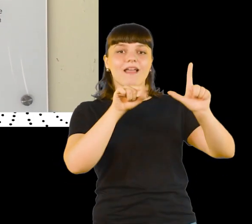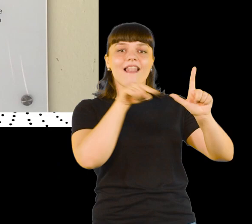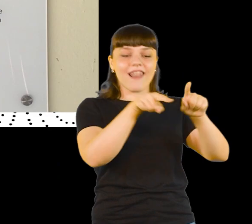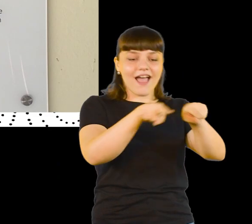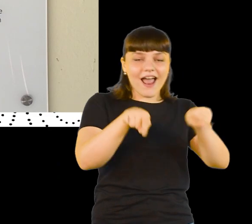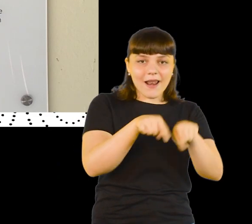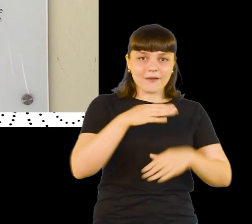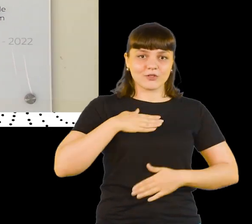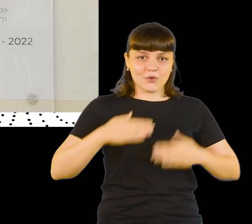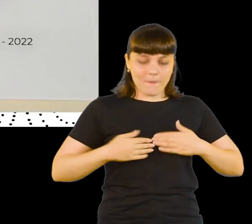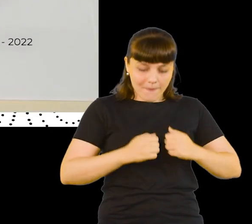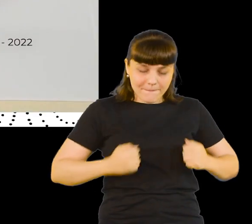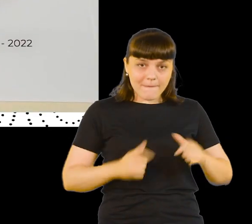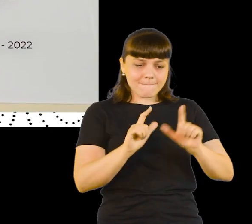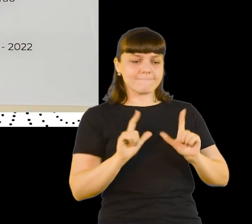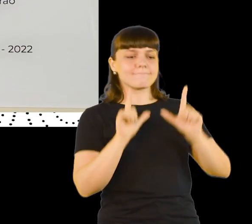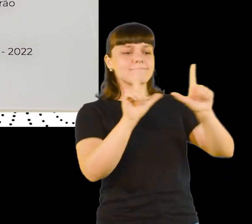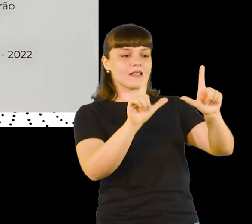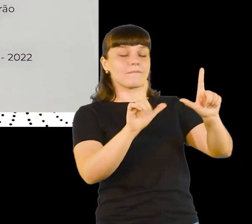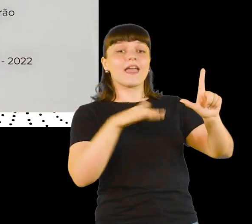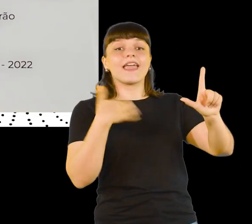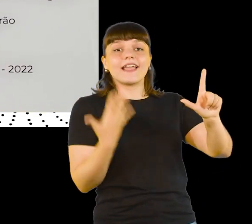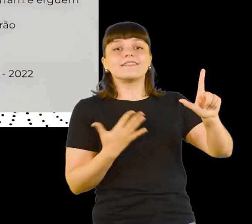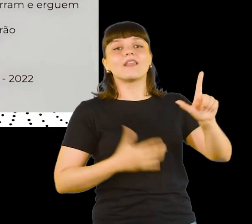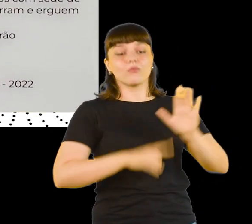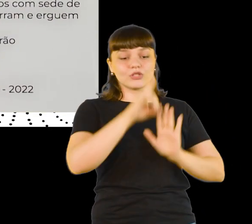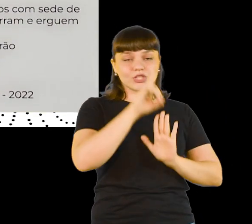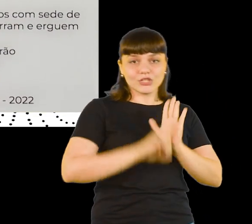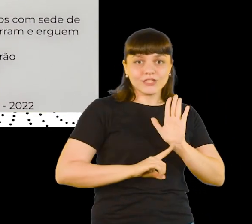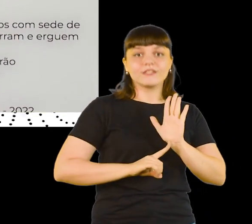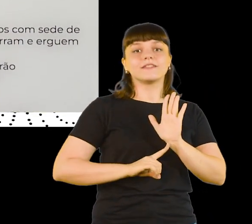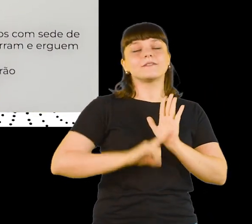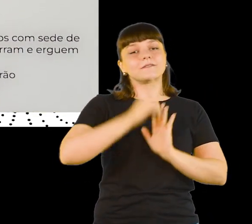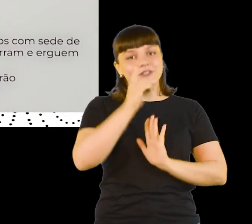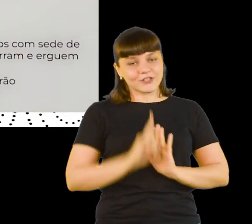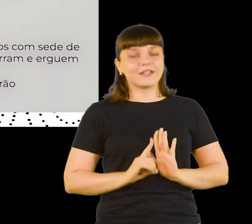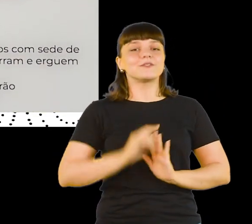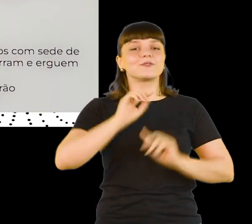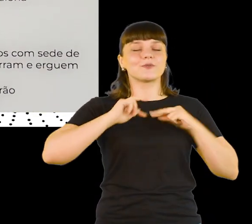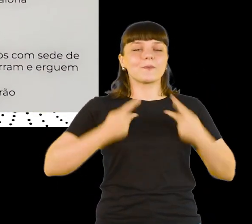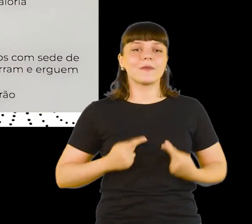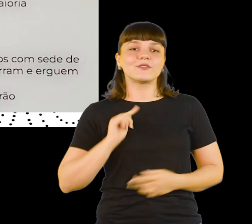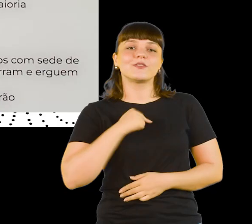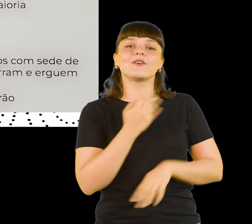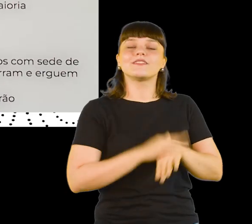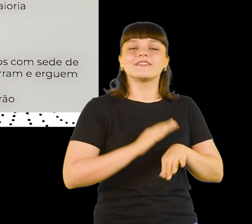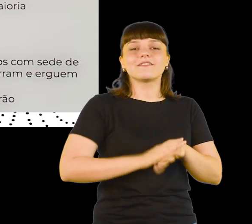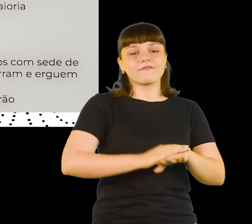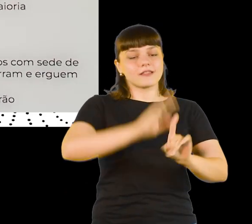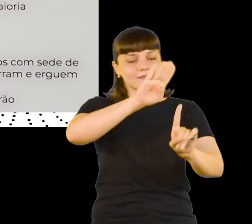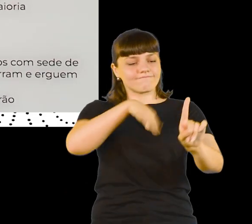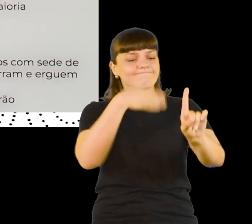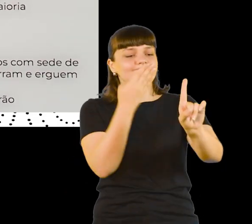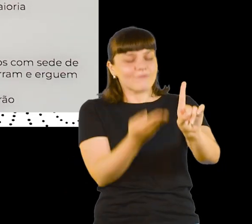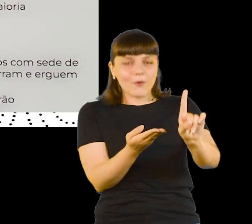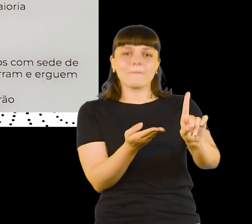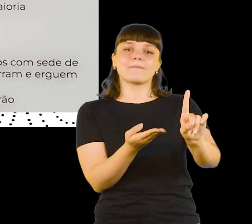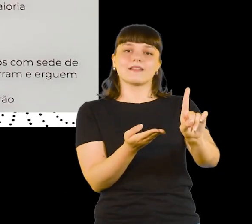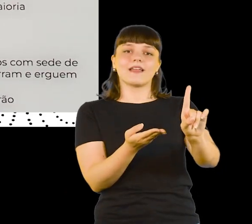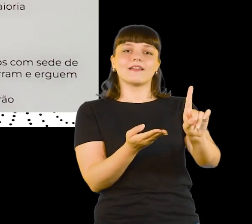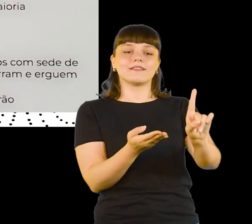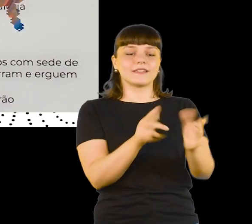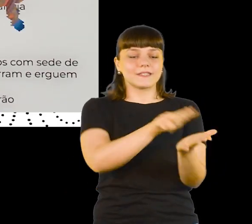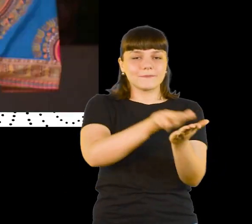no Laboratório de Anatomia. E aí, com a ajuda da Diretoria Executiva de Direitos Humanos, a gente fez uma homenagem, né, a